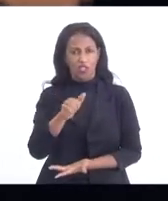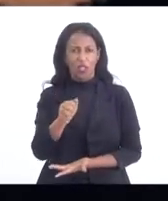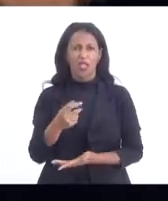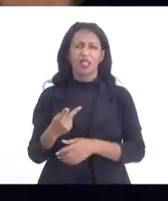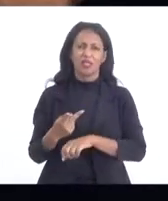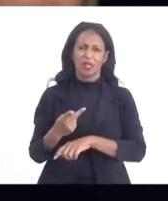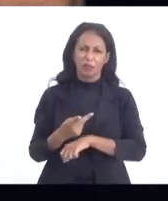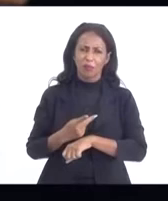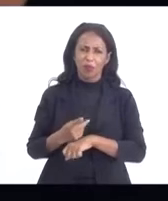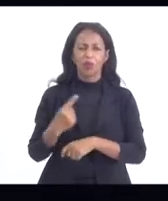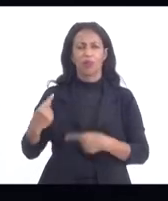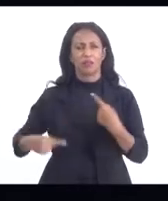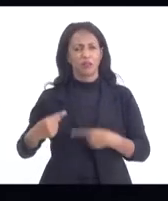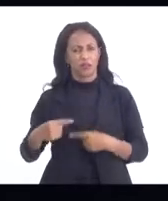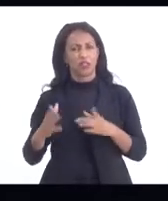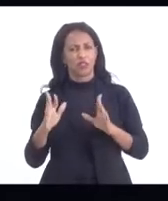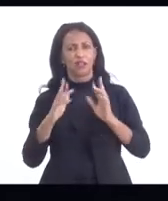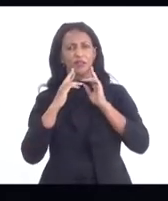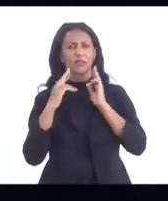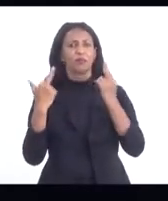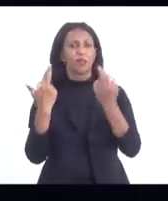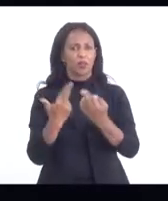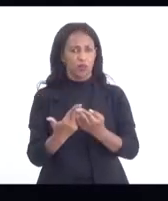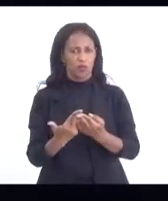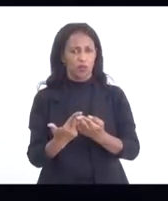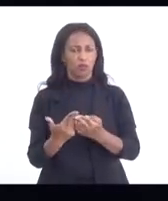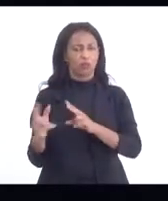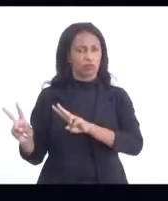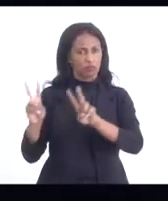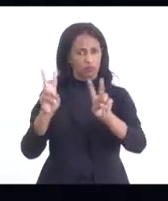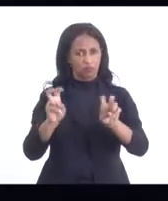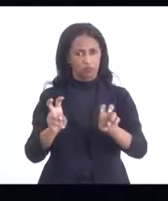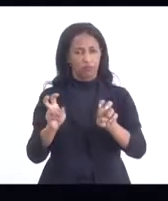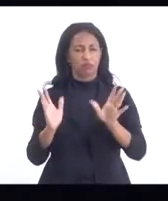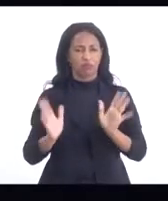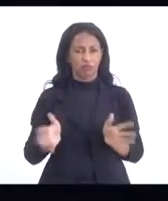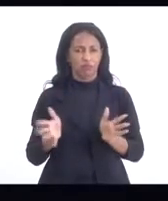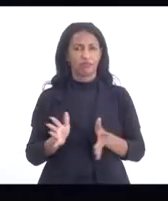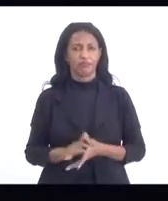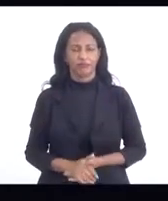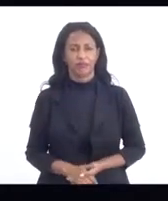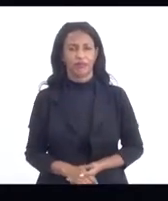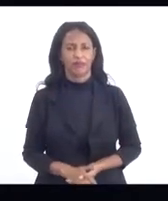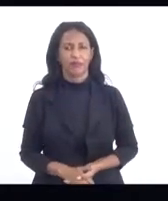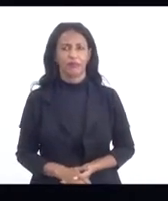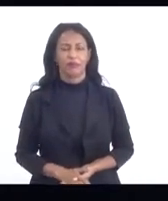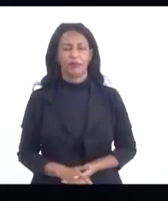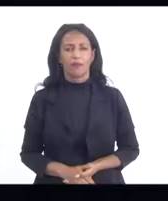buscado essa discussão já há algum tempo, fez uma reunião sobre isso já. Mas nesse